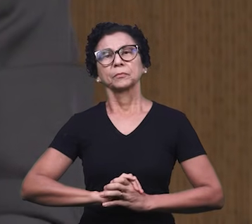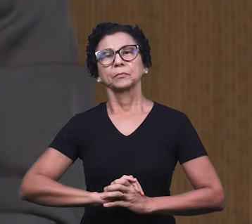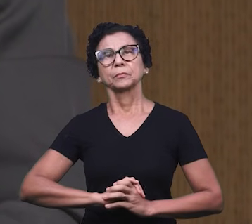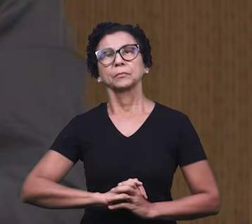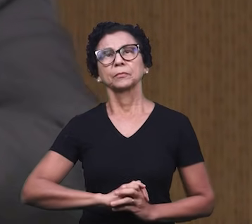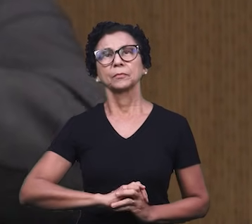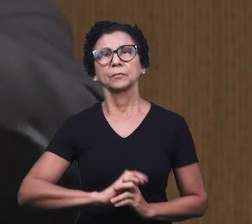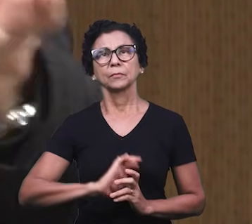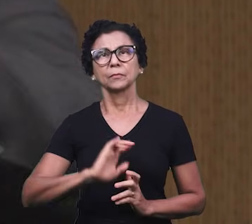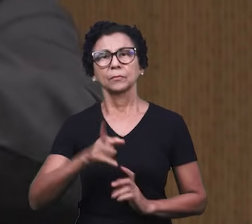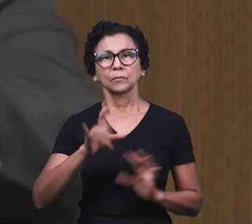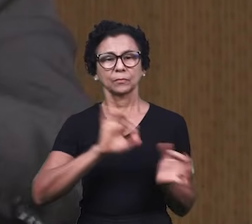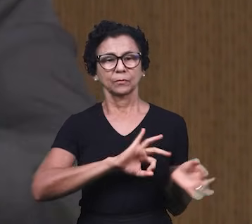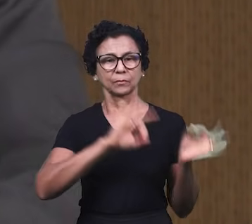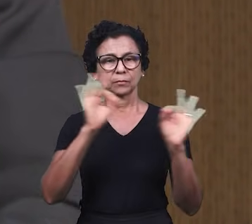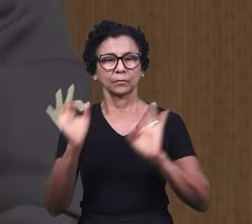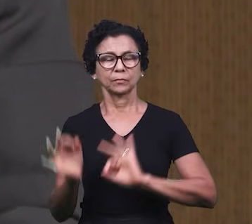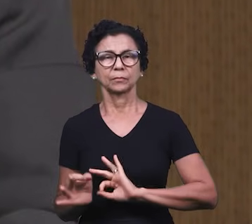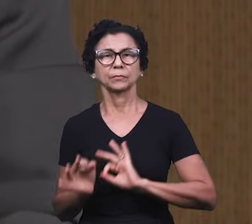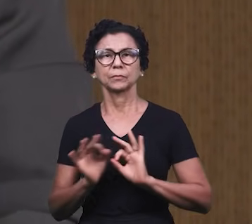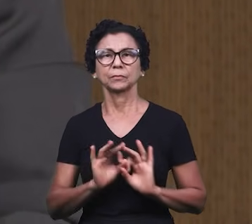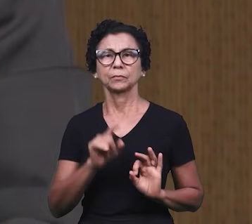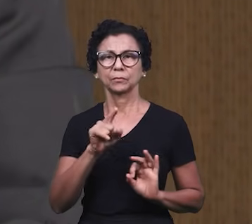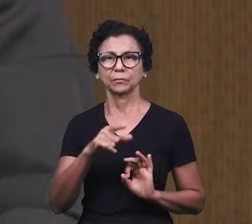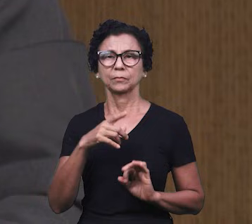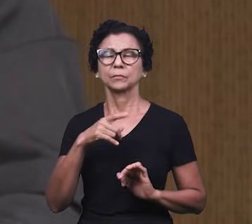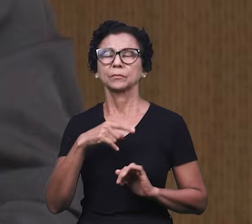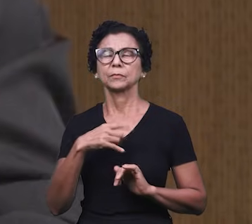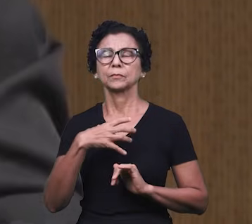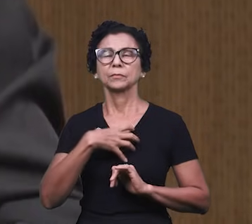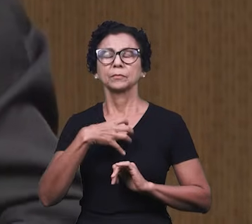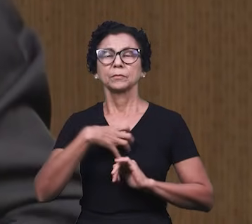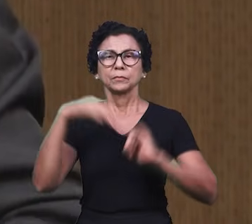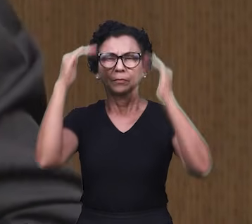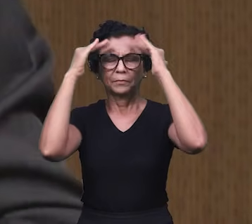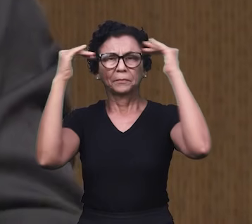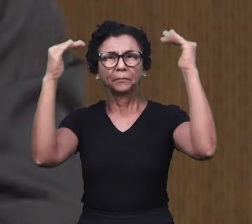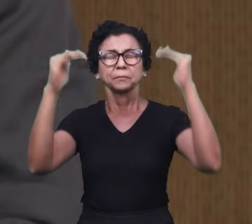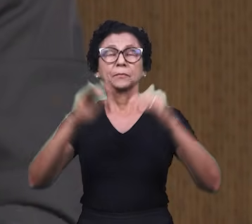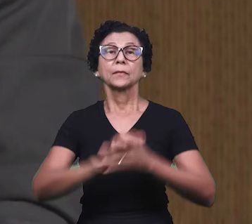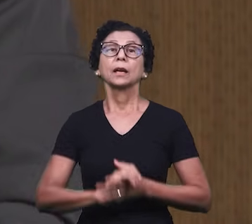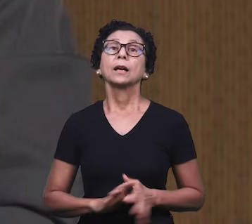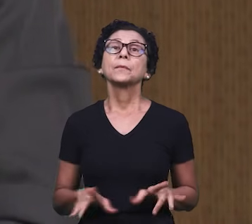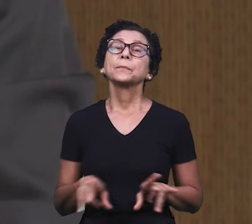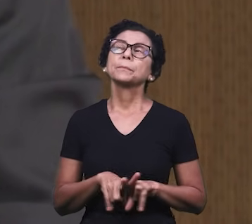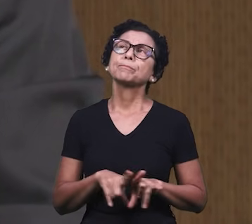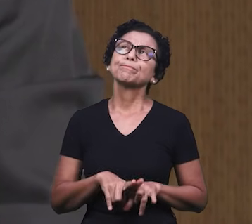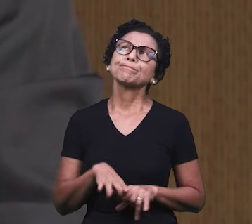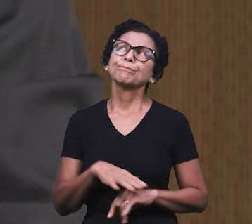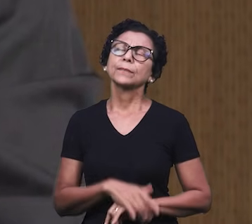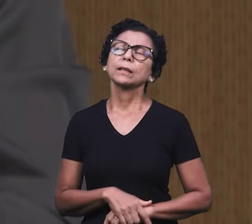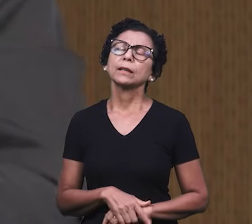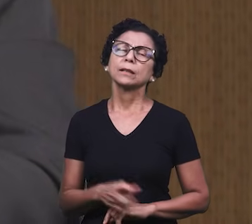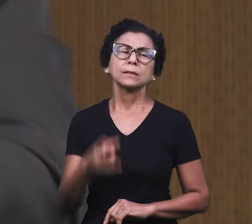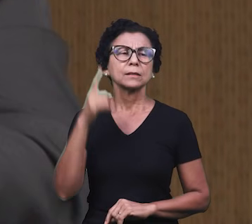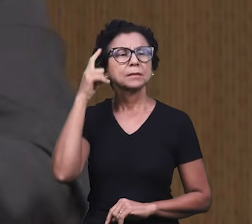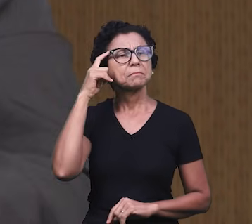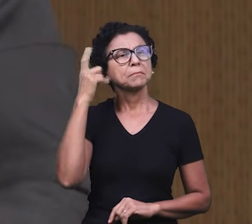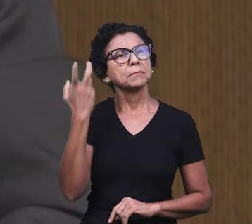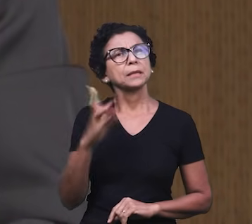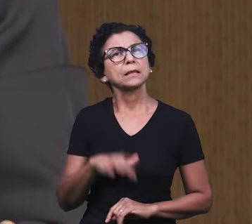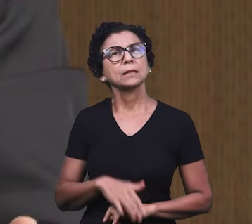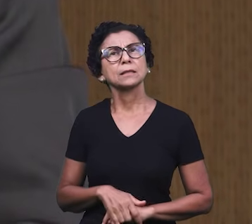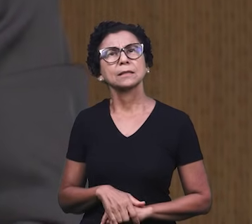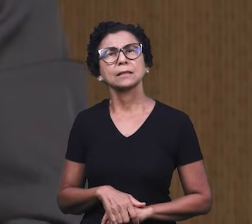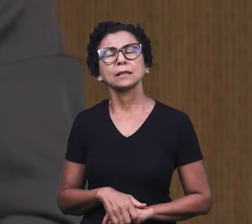a pessoa não vai ver uma salada, né? Ela vai ver coisas. E só mais uma coisinha, as pessoas pensam assim, mas alguma